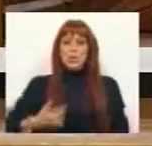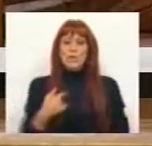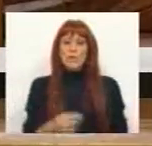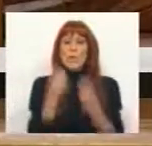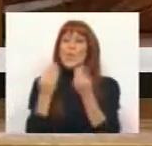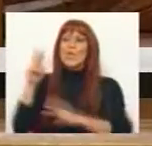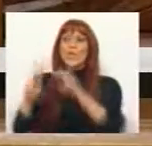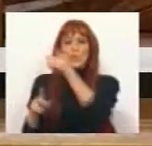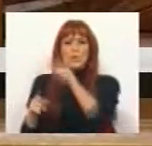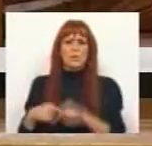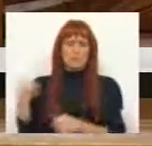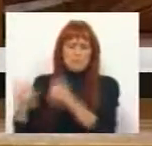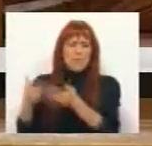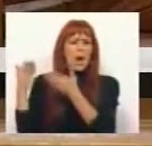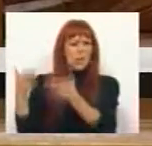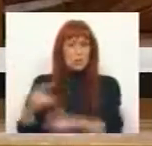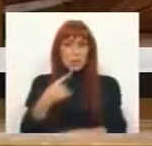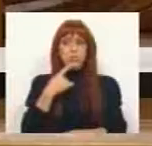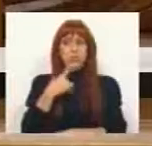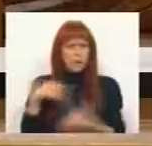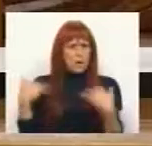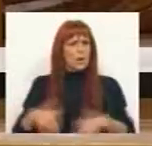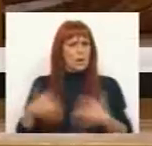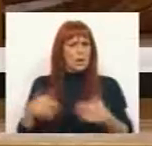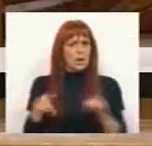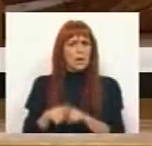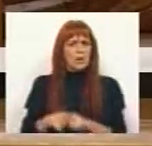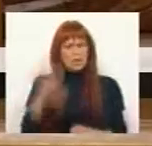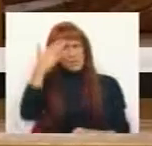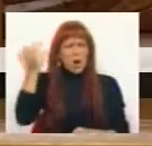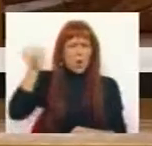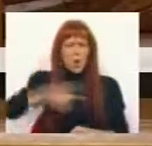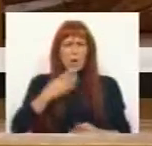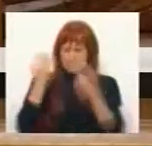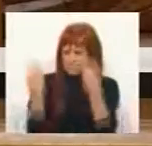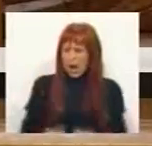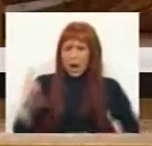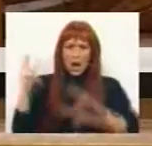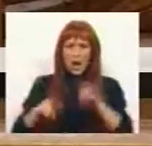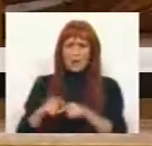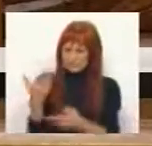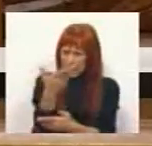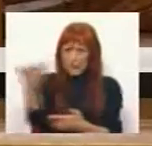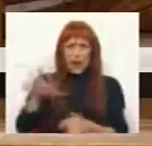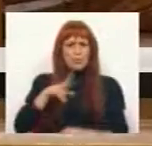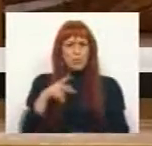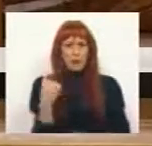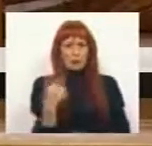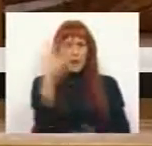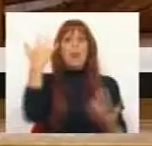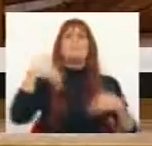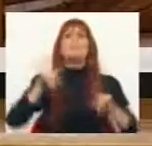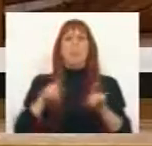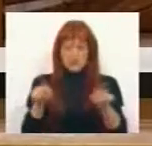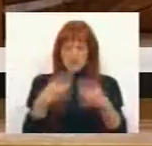os paraísos fiscais têm vindo a contribuir de forma muito sentida para a imoralidade e a injustiça fiscal que está instalada no nosso país. Mas